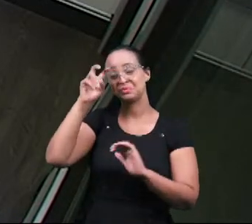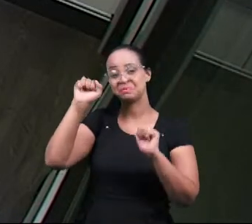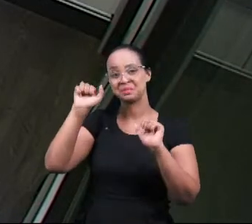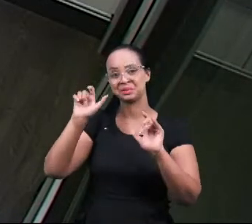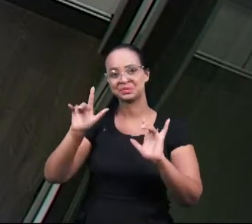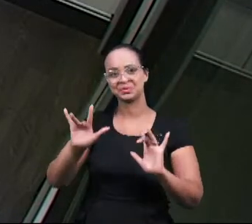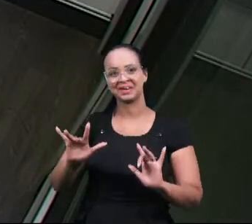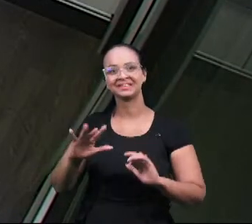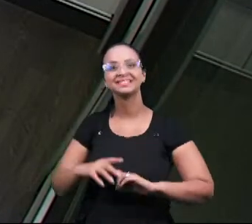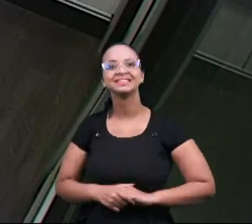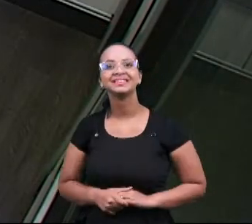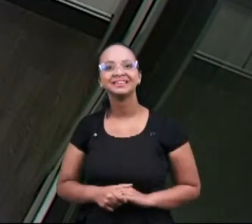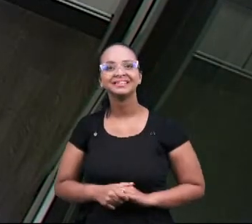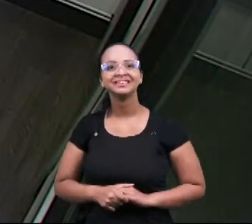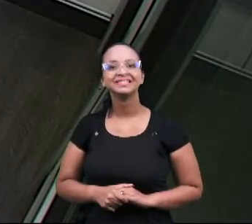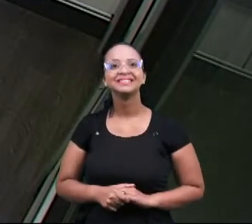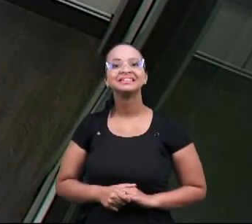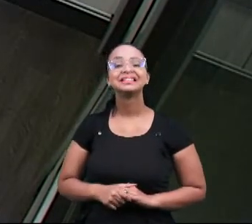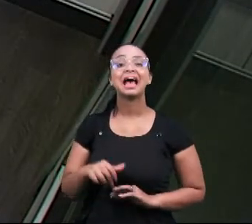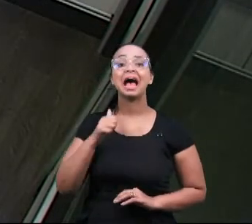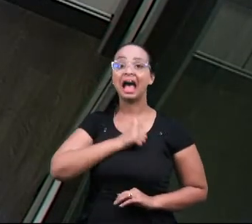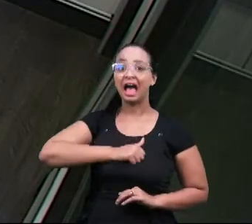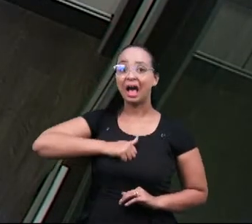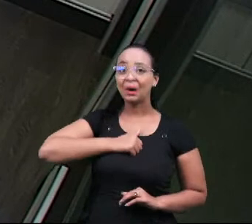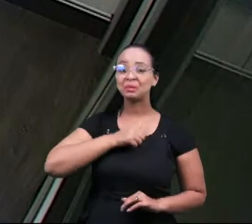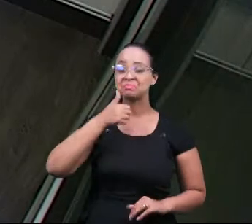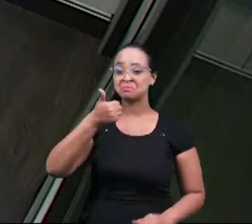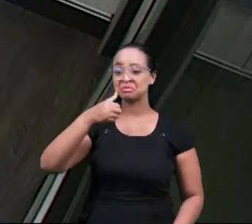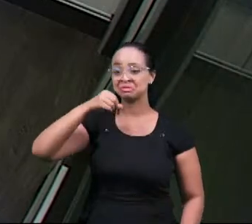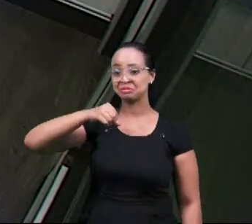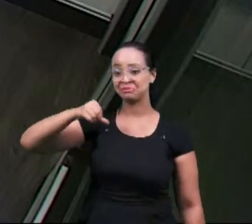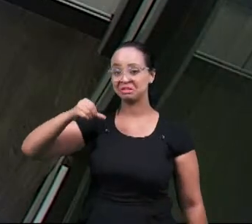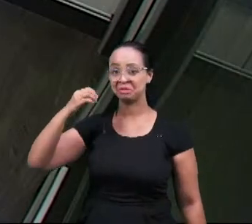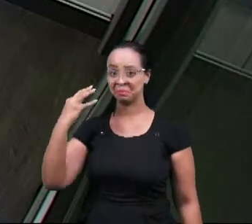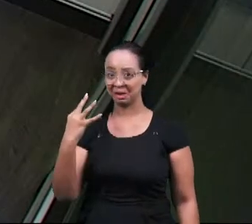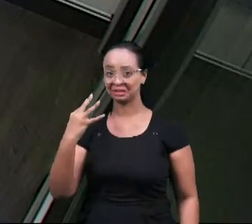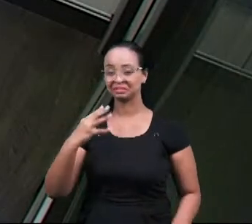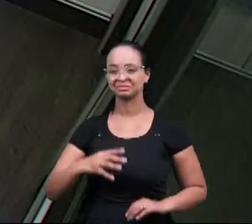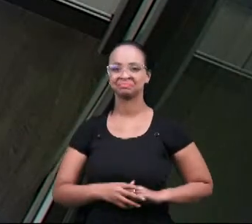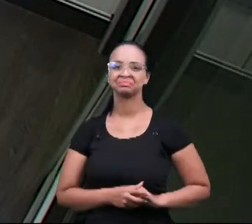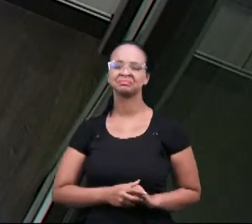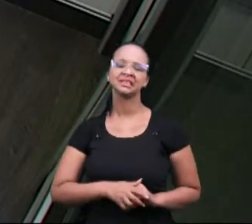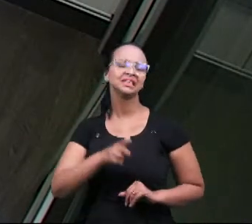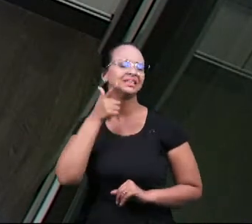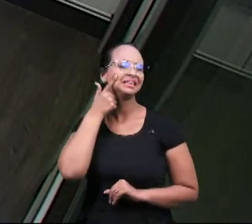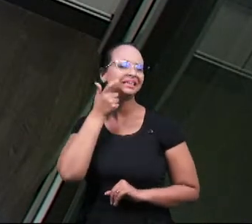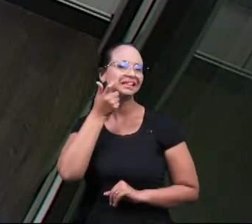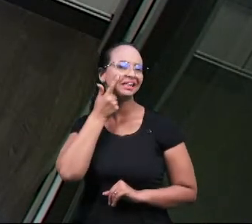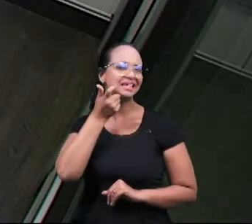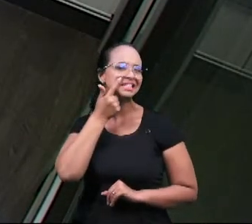segunda-feira abençoada de agosto de 1994. Mas é interessante, Jorge, que